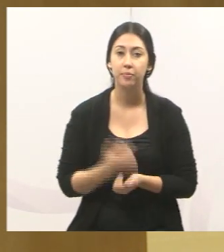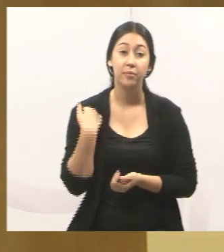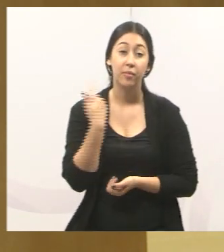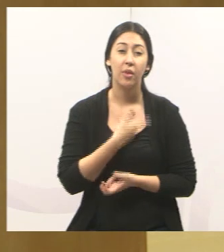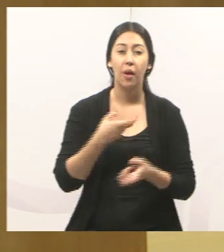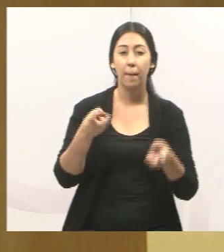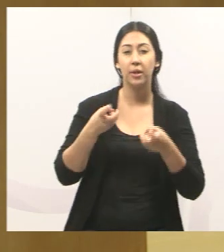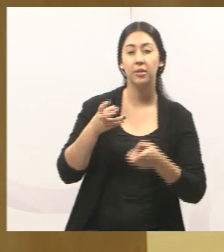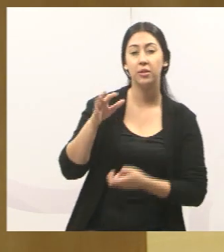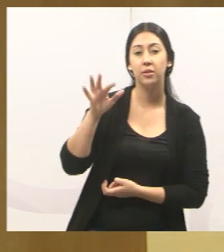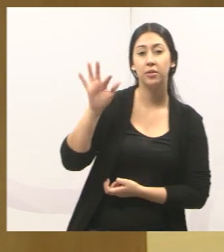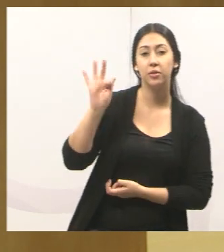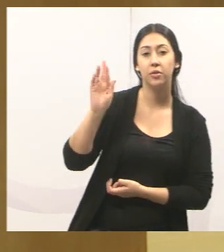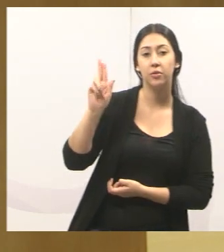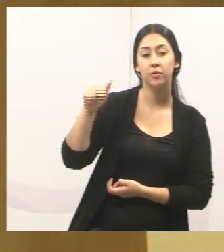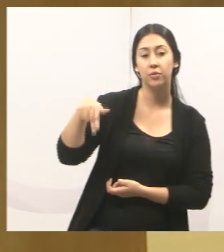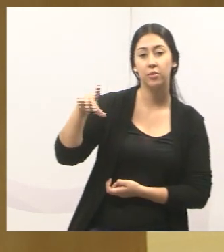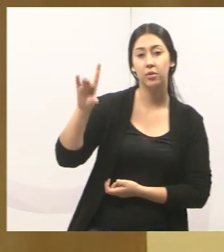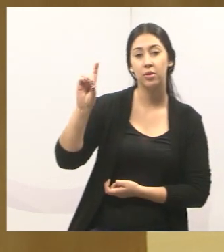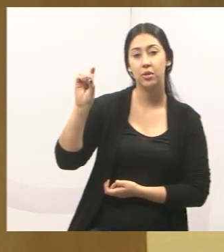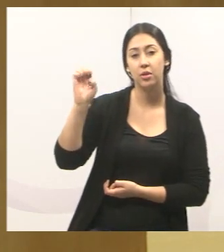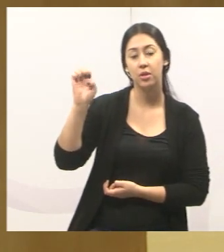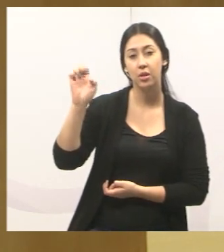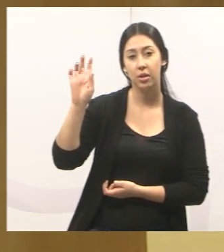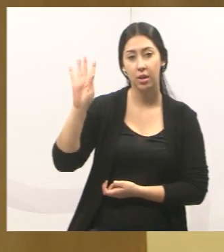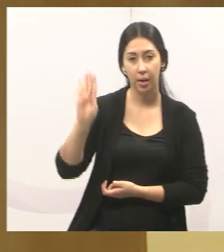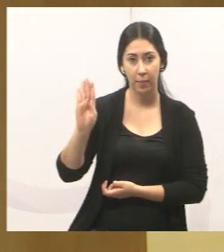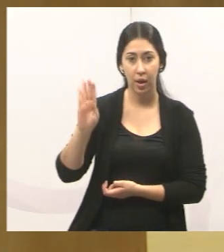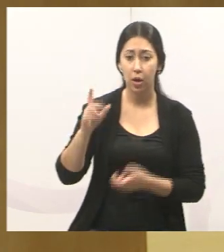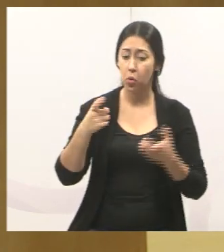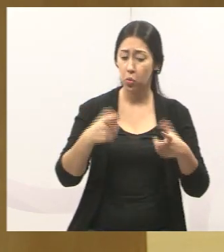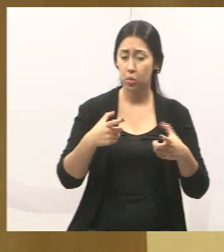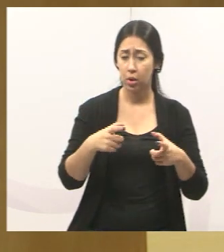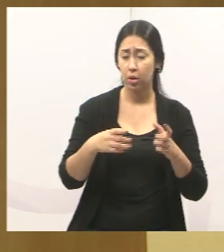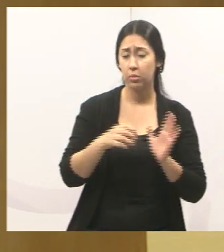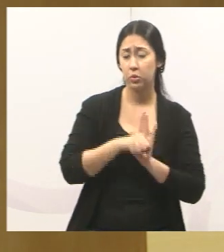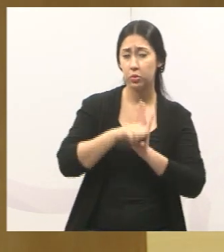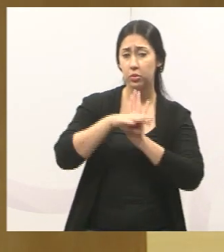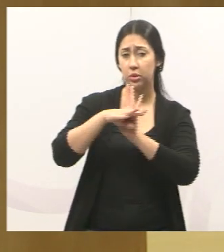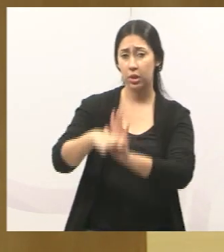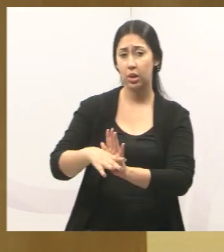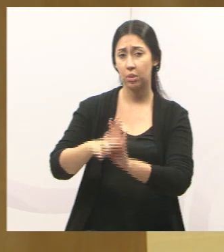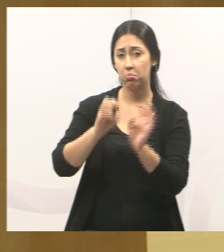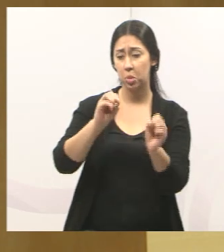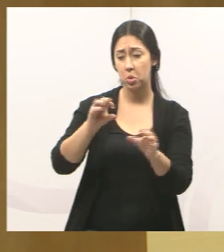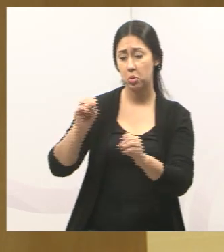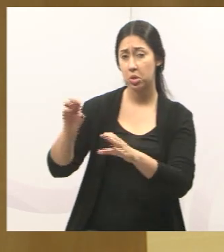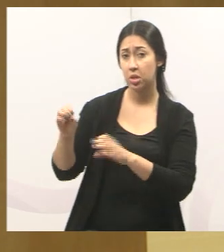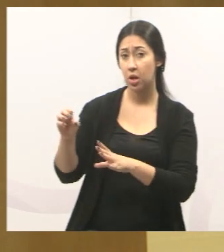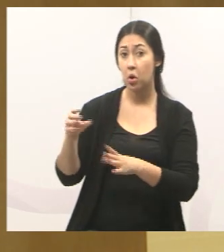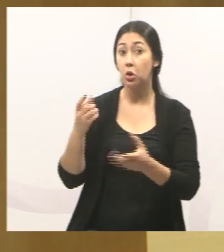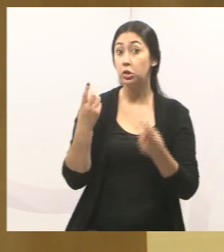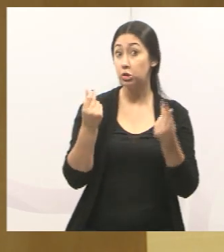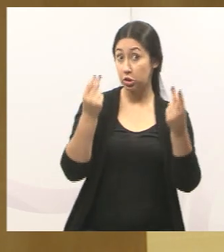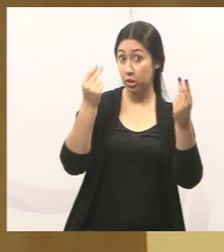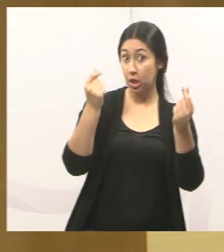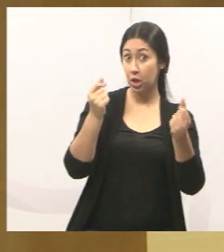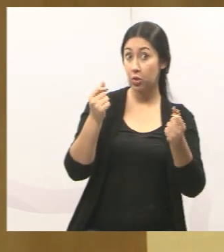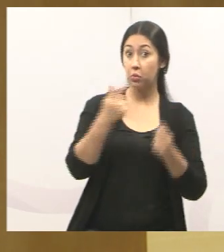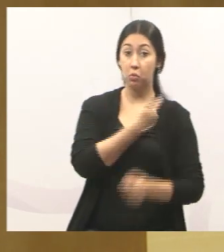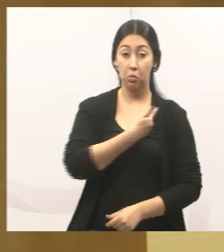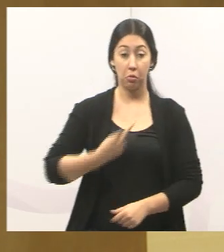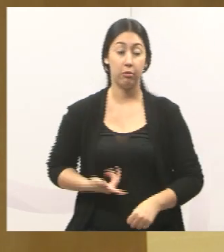do Fundeb, o Fundo para a Educação, que vem do governo federal para ser usado no